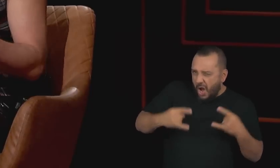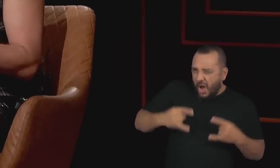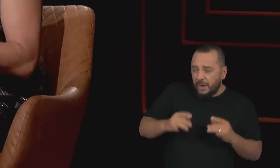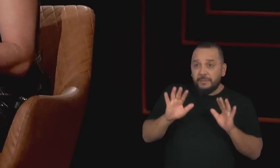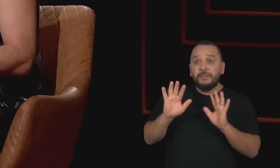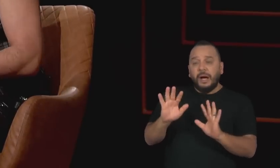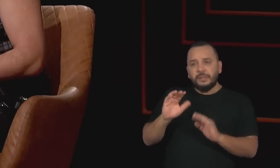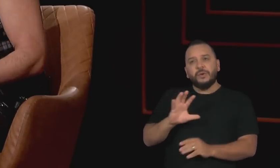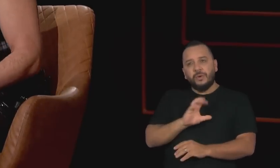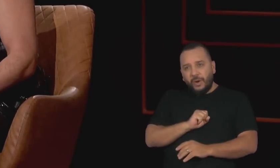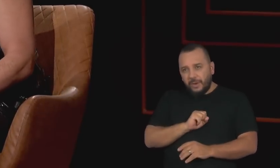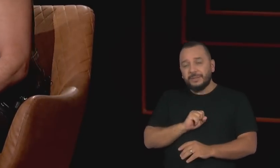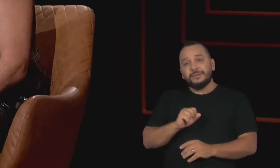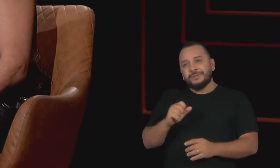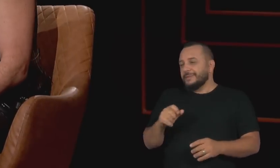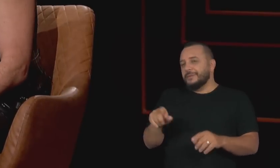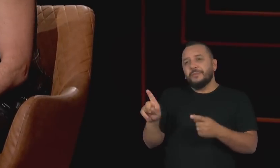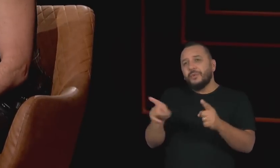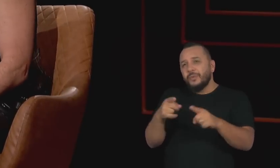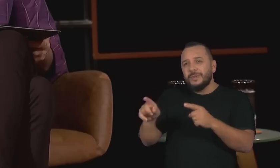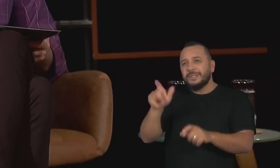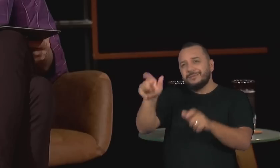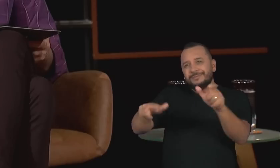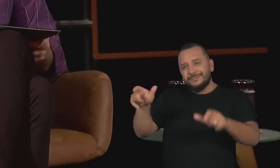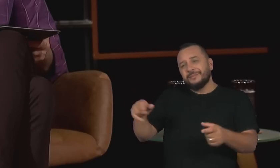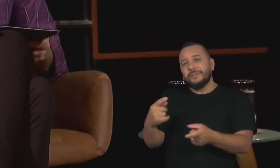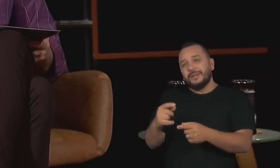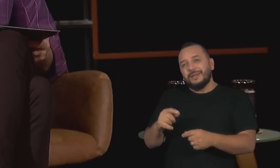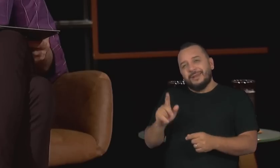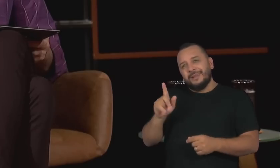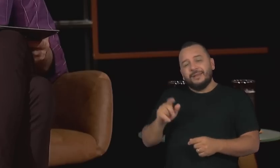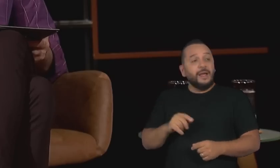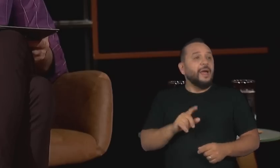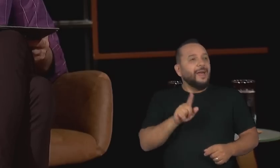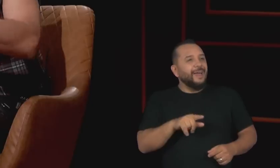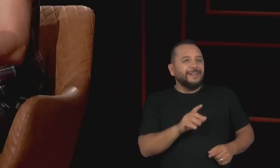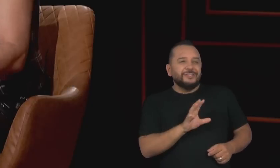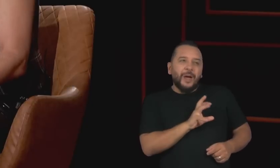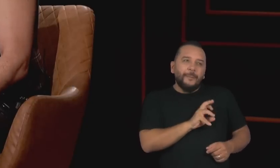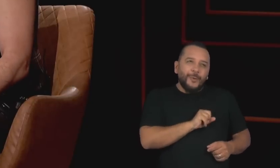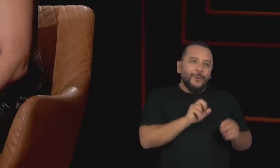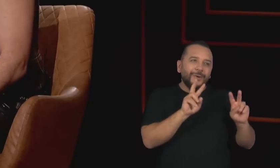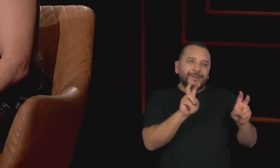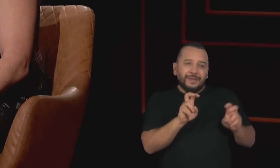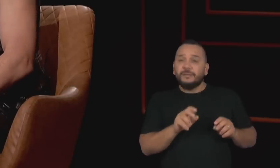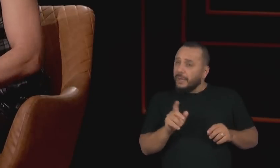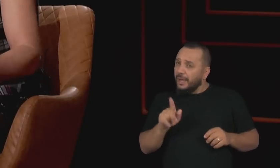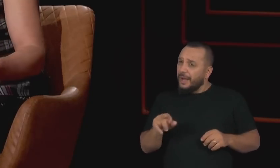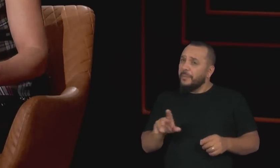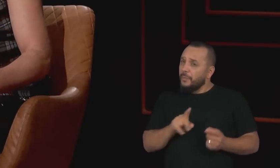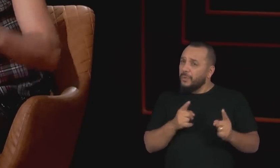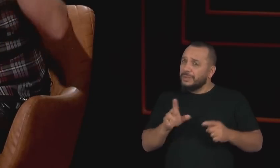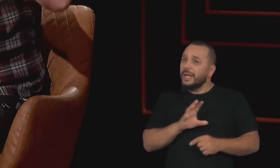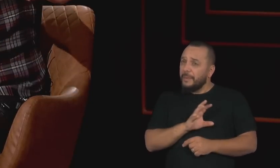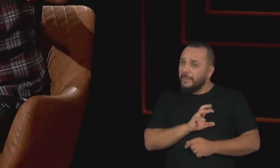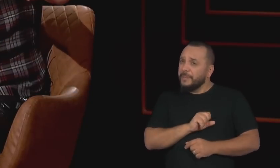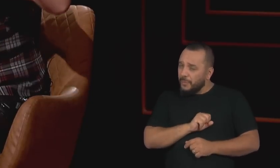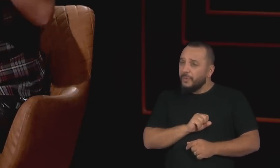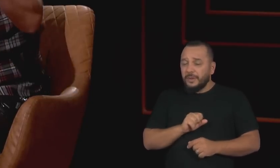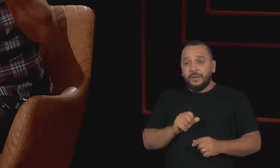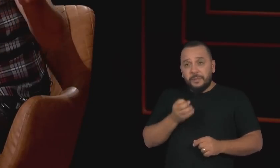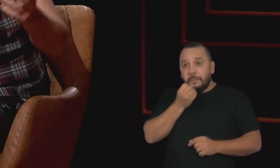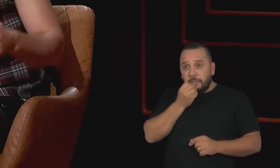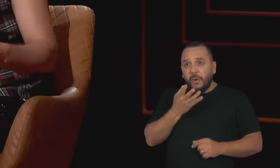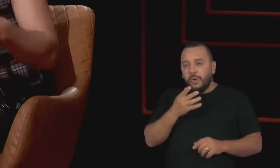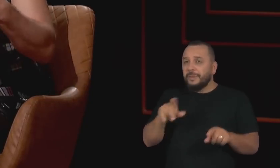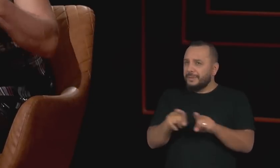músicas, porque me remete muito à minha infância também. É uma pegada mais romântica, né? Um pouco mais... não, e são letras boas também. Aliás, românticas, entre aspas.